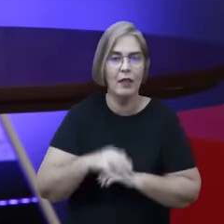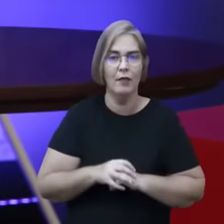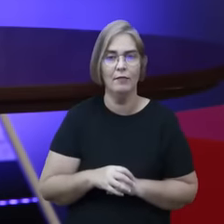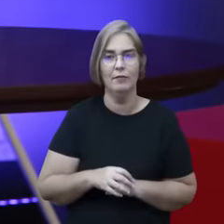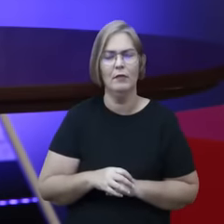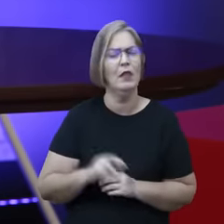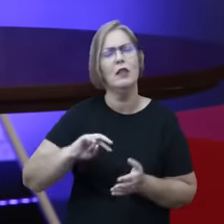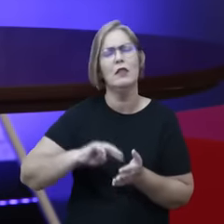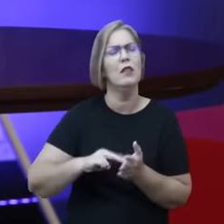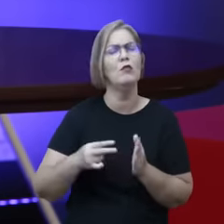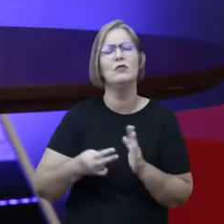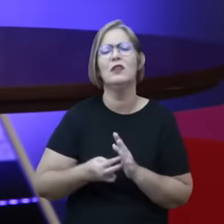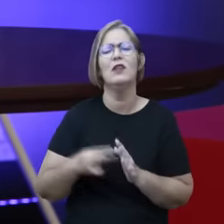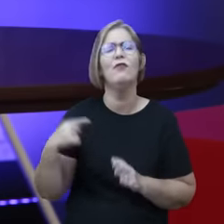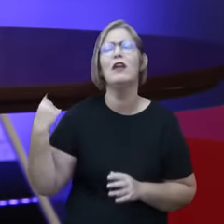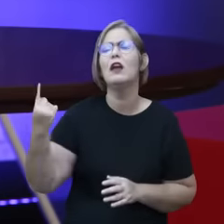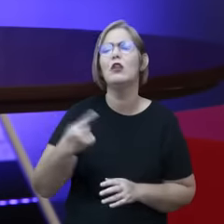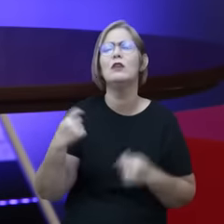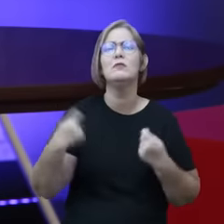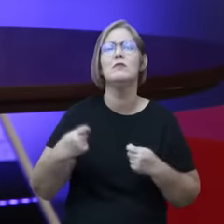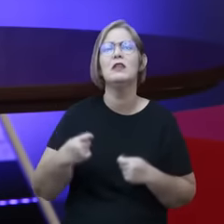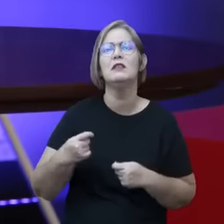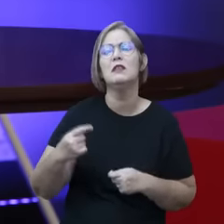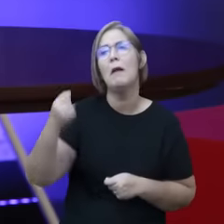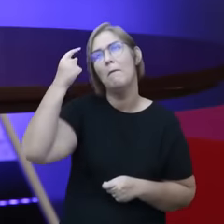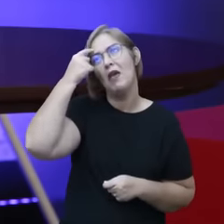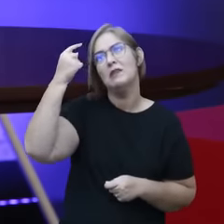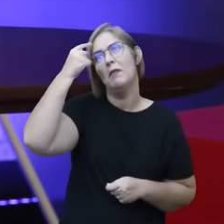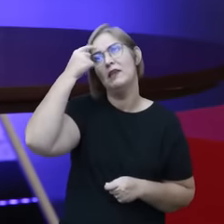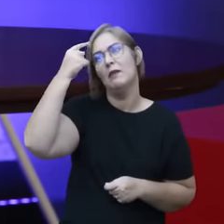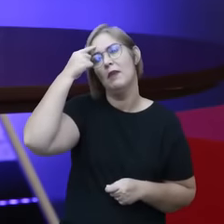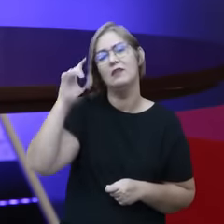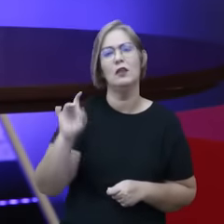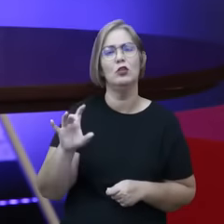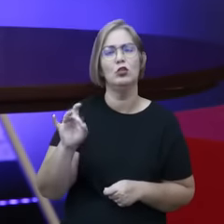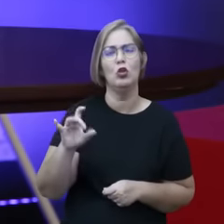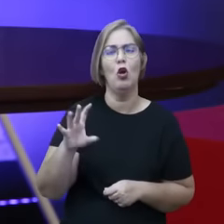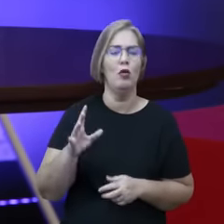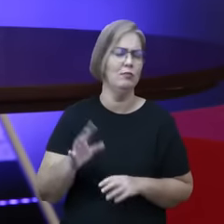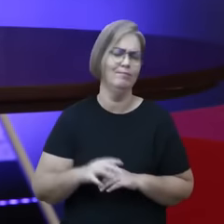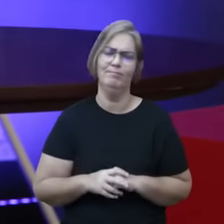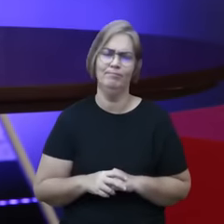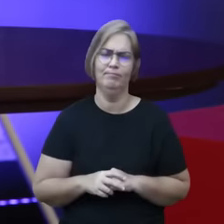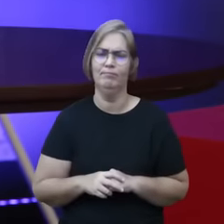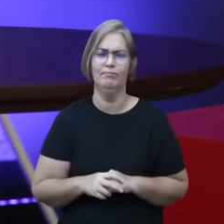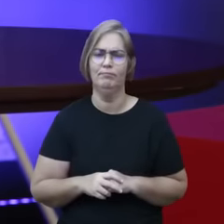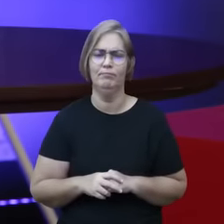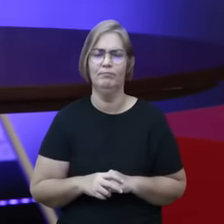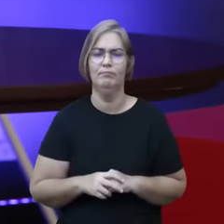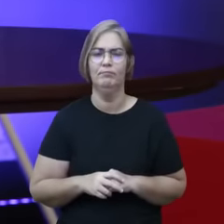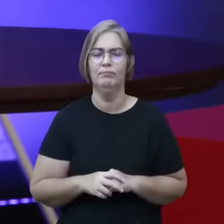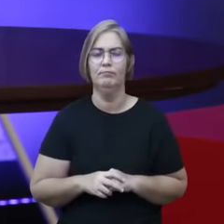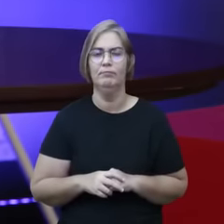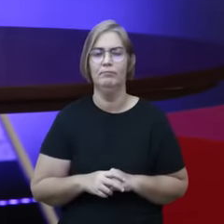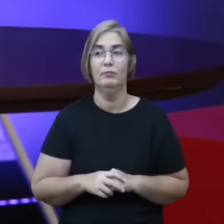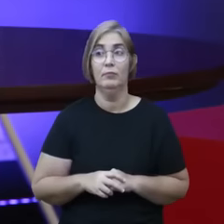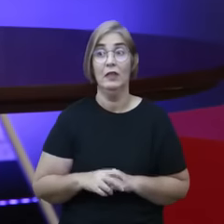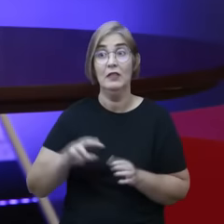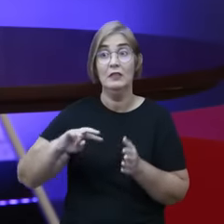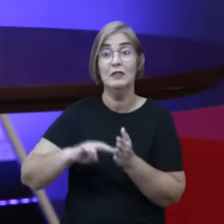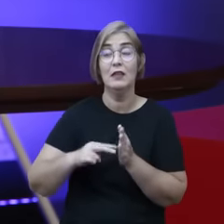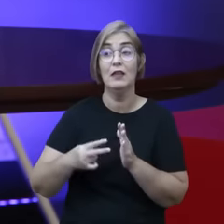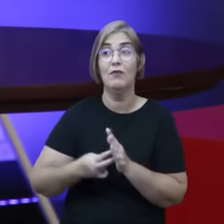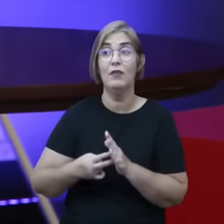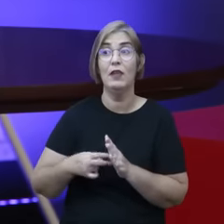viver e raciocinar de maneira absurda. Viver, mergulhar no absurdo não significa raciocinar de maneira absurda, mas ao contrário, significa assumir a